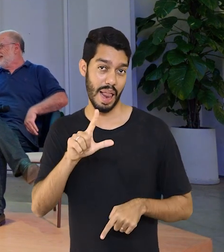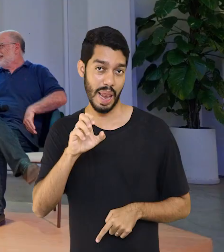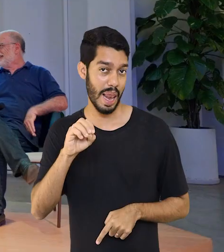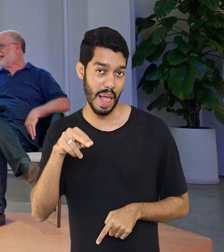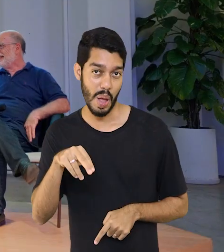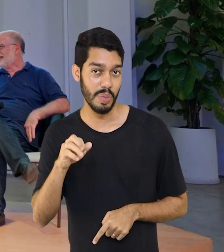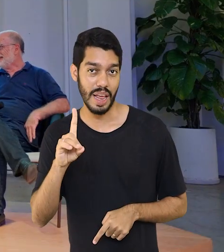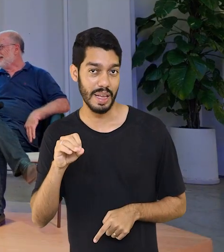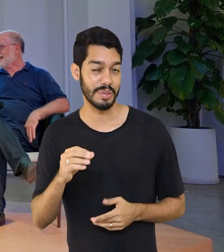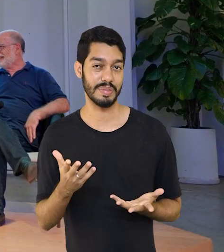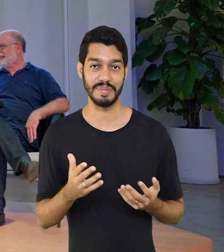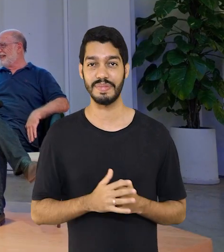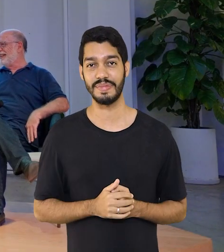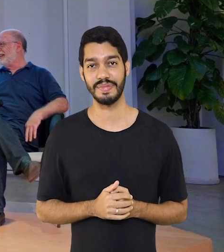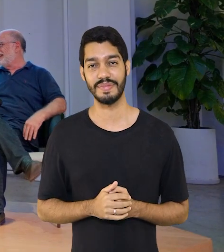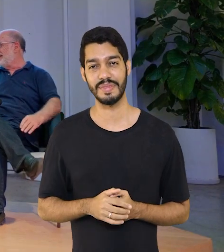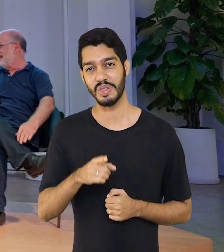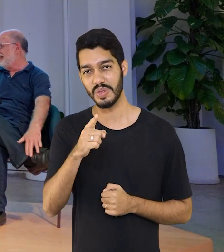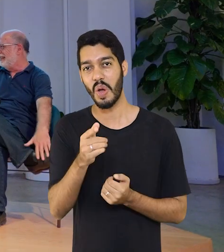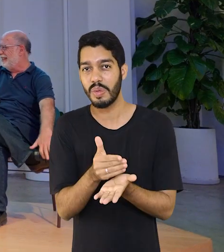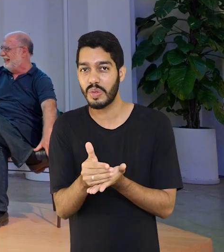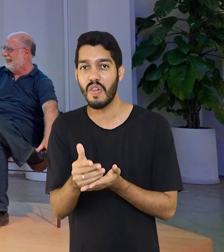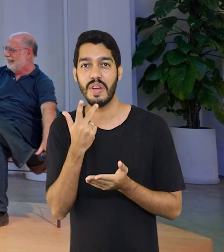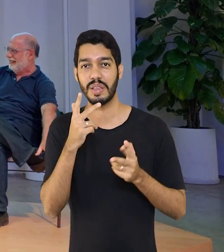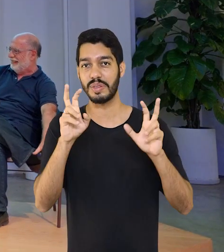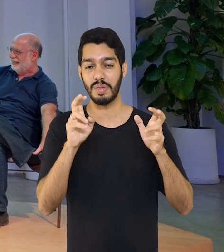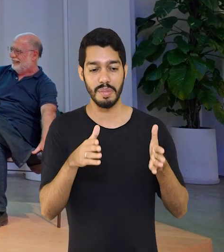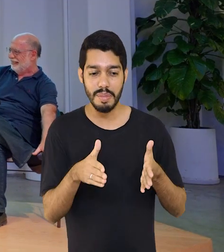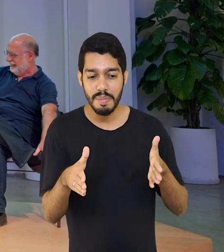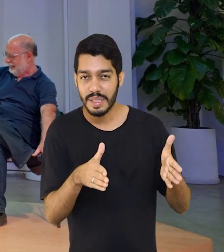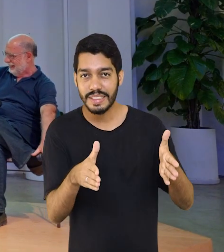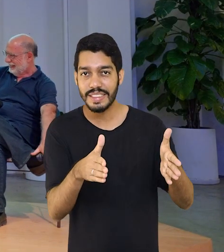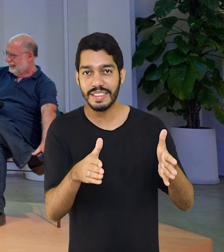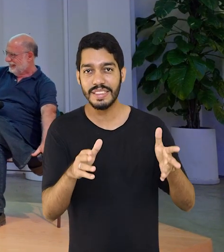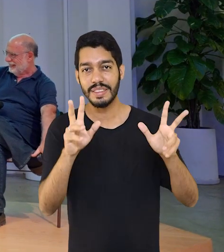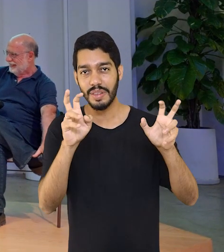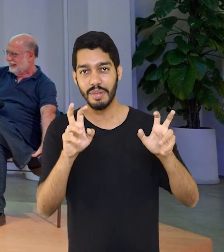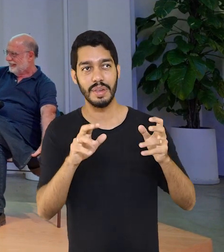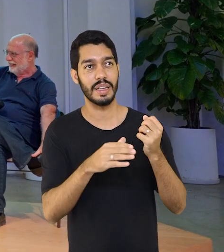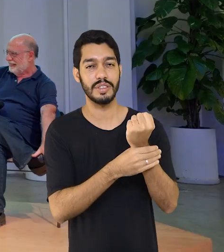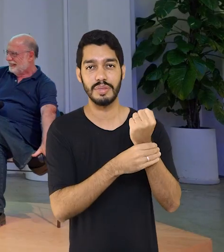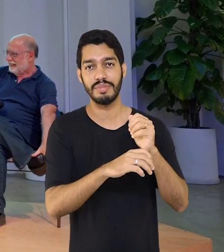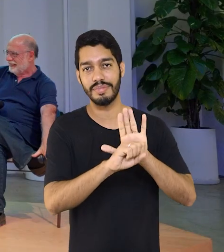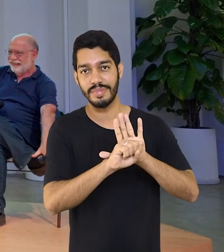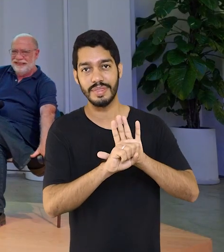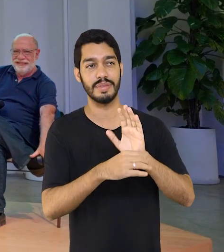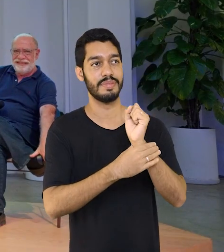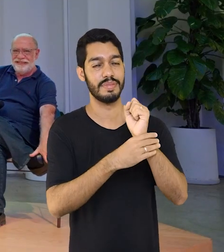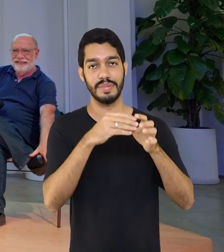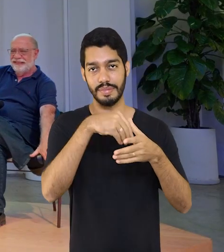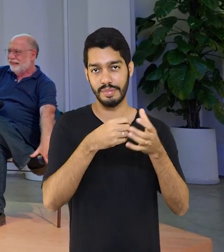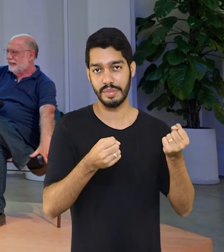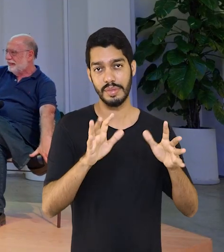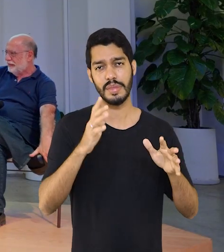Mas eu não sei se está falando... Enfim, quando você começou a falar de pista, eu já pensei em abordagem de sistemas seguros dentro do